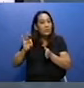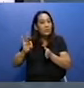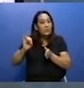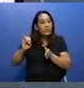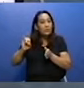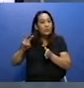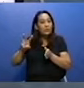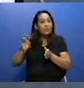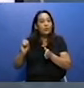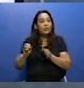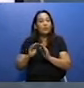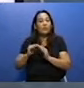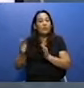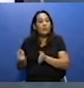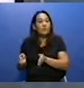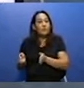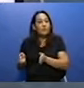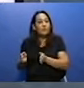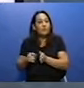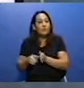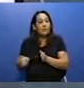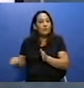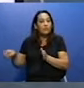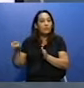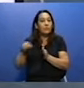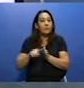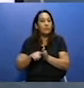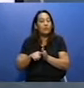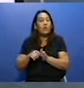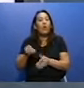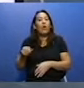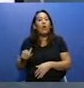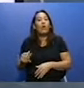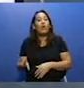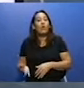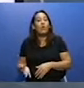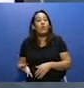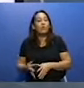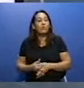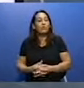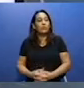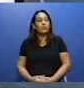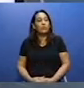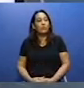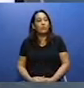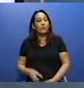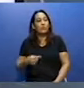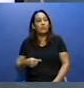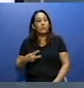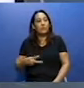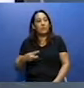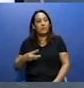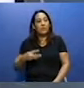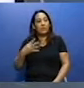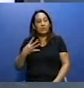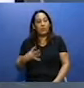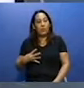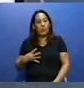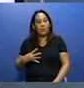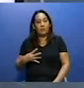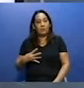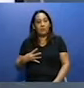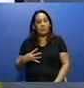contar onde eu contornei. O motivo, quantos elementos tem? Um, dois,